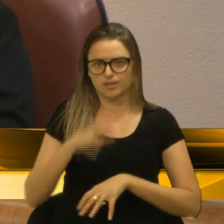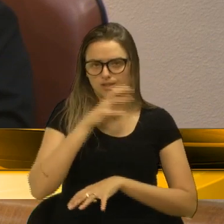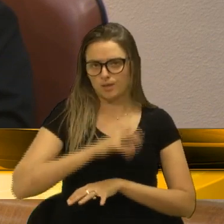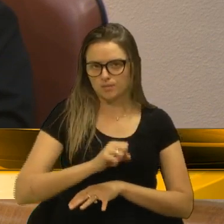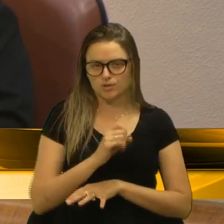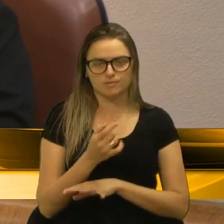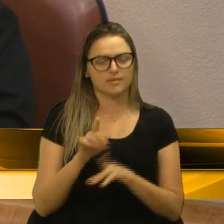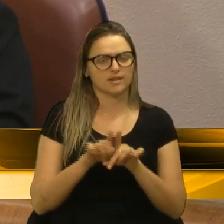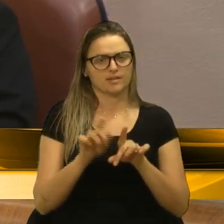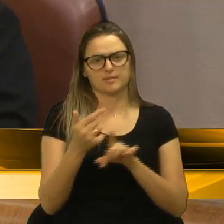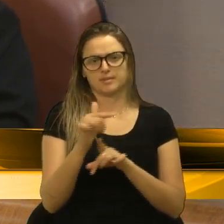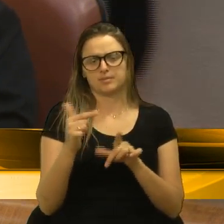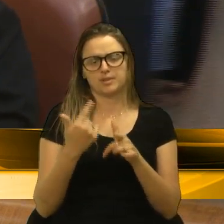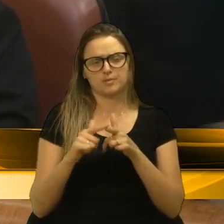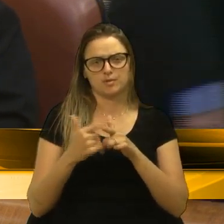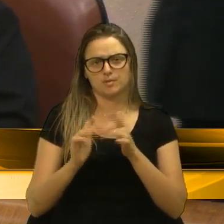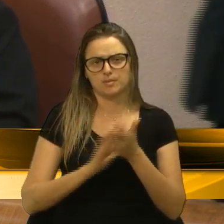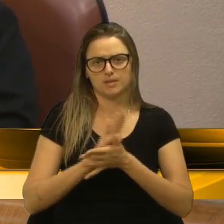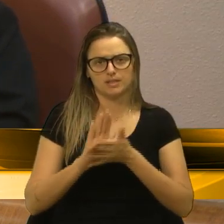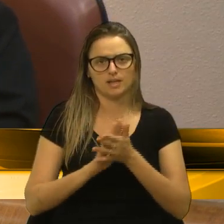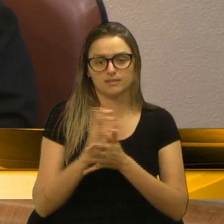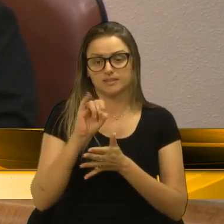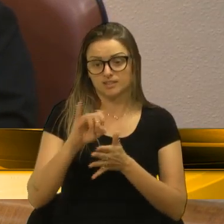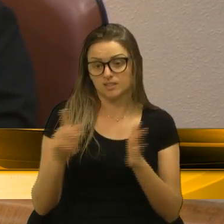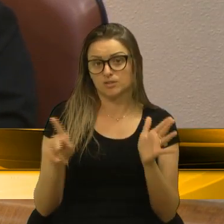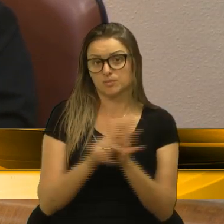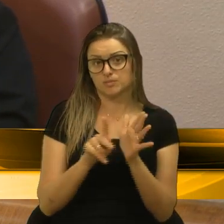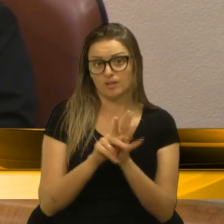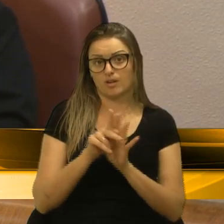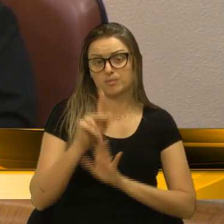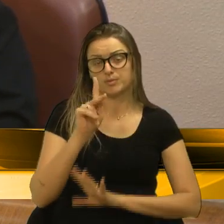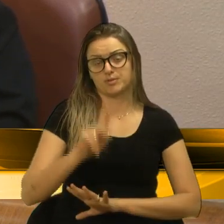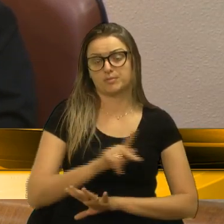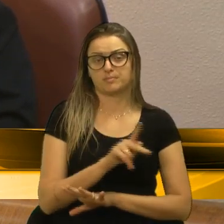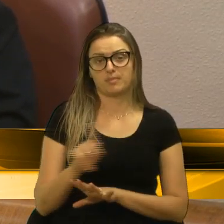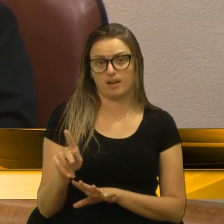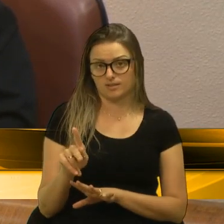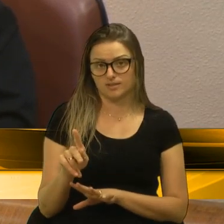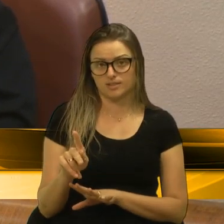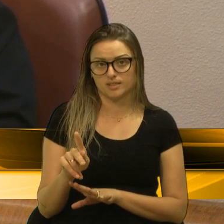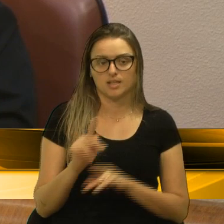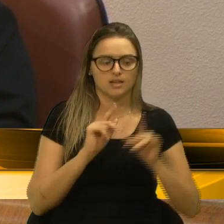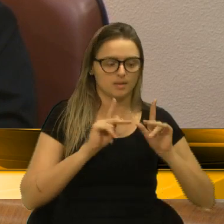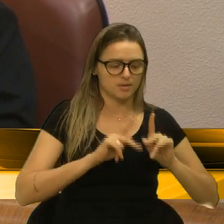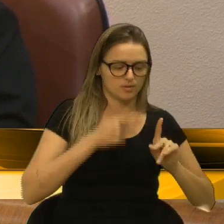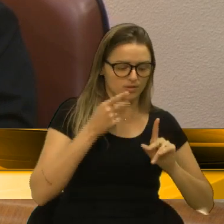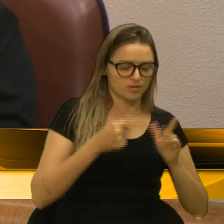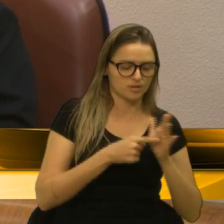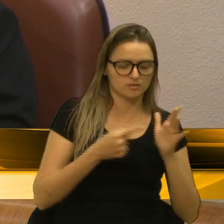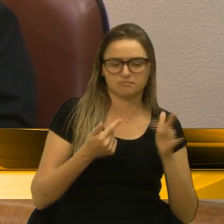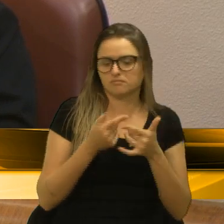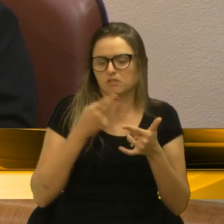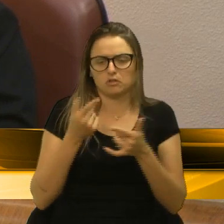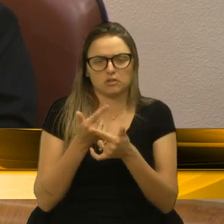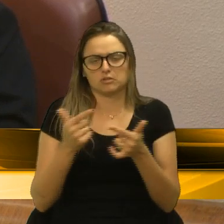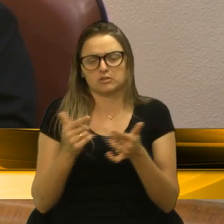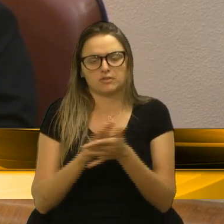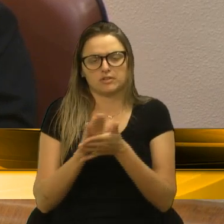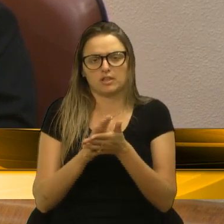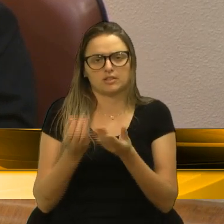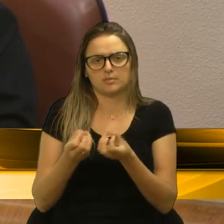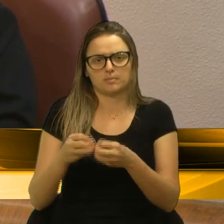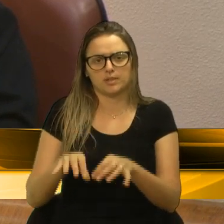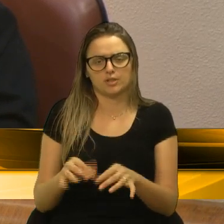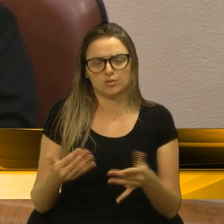pertine maiores declarações se os próprios freis ditos lesados pelo denunciante declararam não haver nenhum tipo de lesão ao